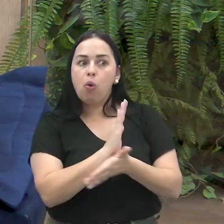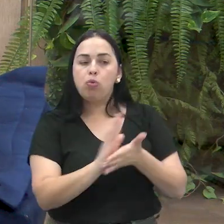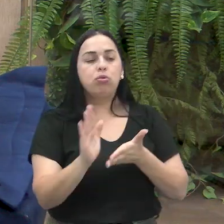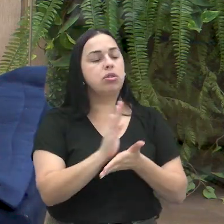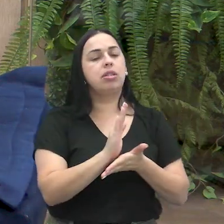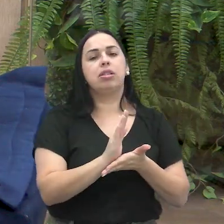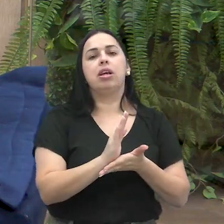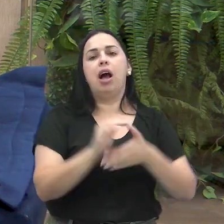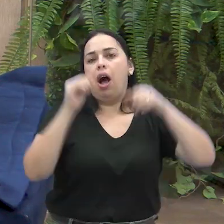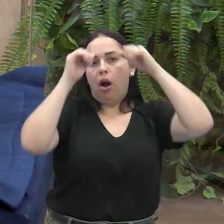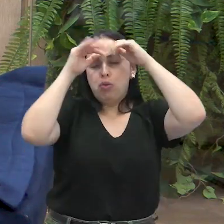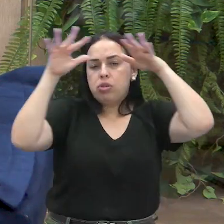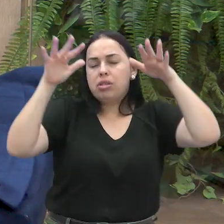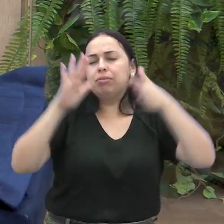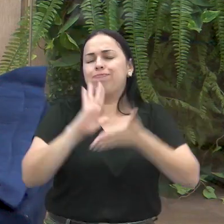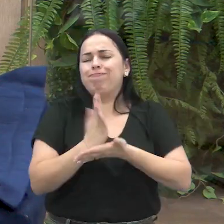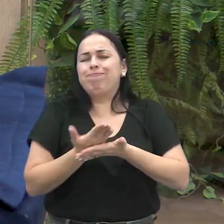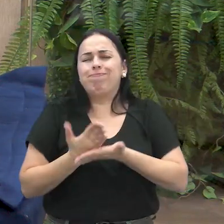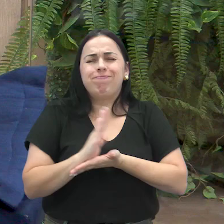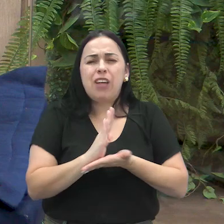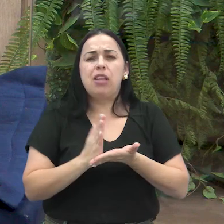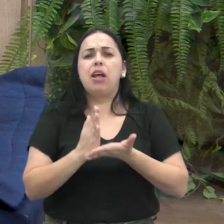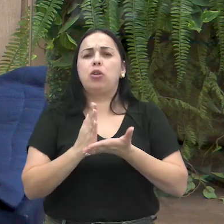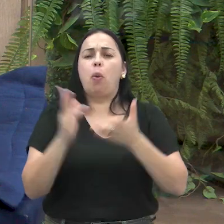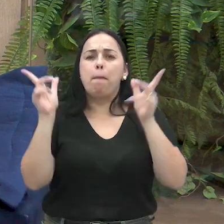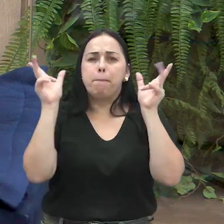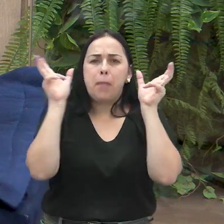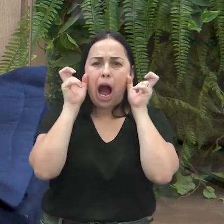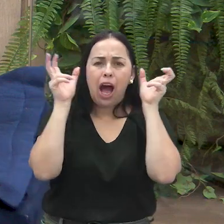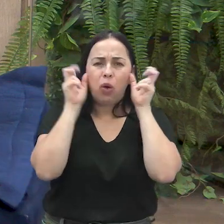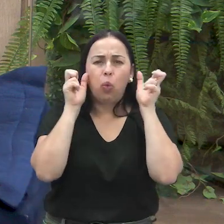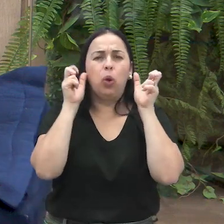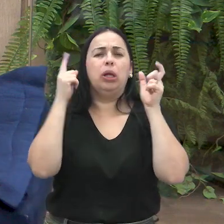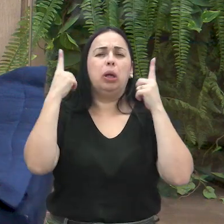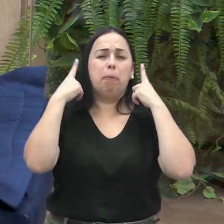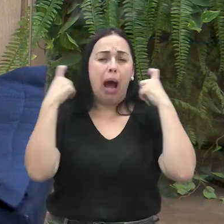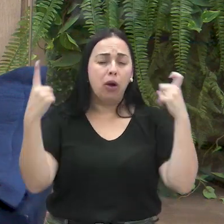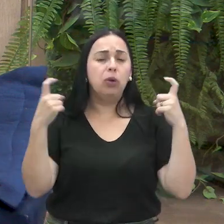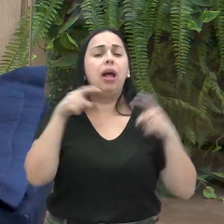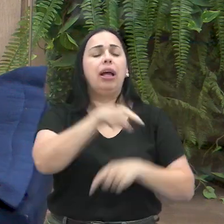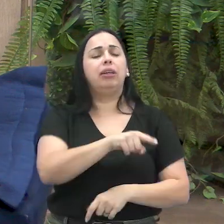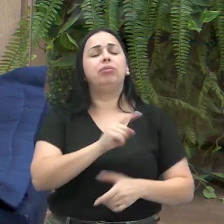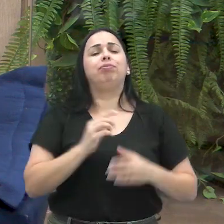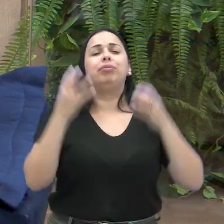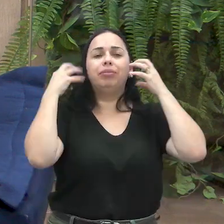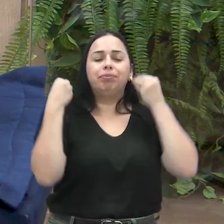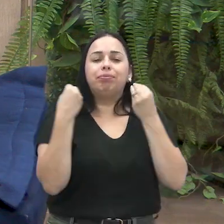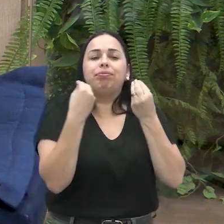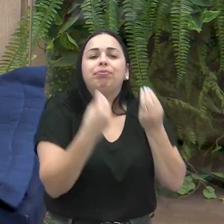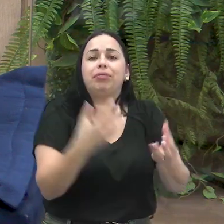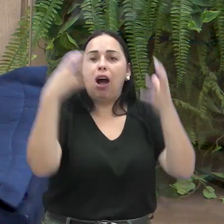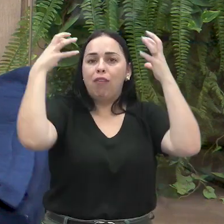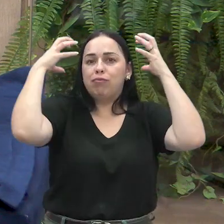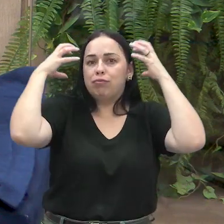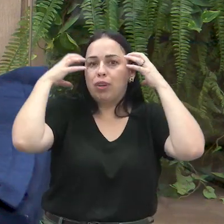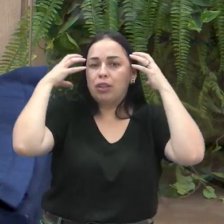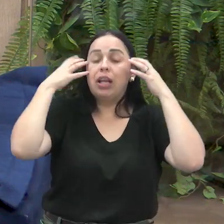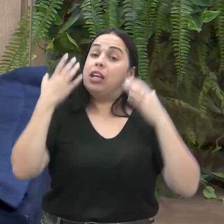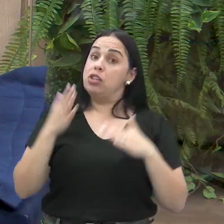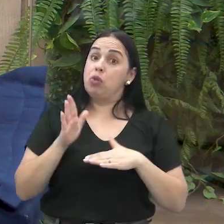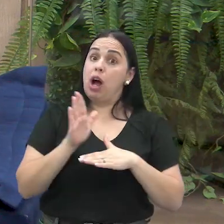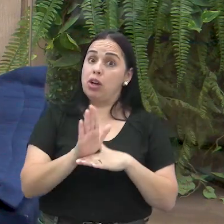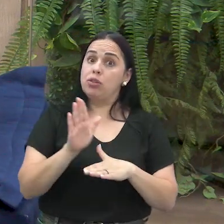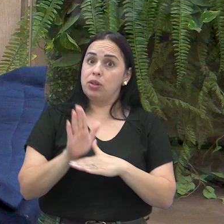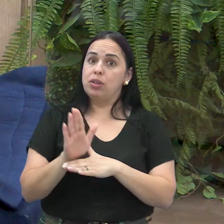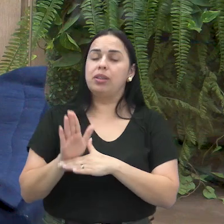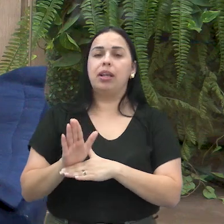que não podem com barulho, enfim, é uma estrutura toda voltada para receber os autistas e seus familiares. E isso ajuda muito, né? Quando a